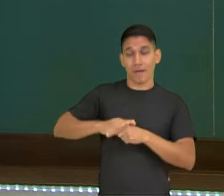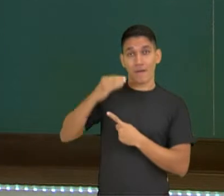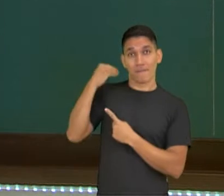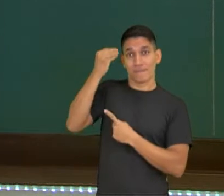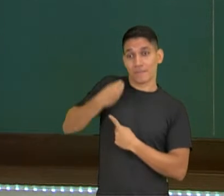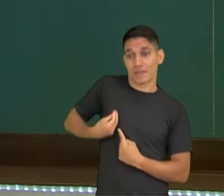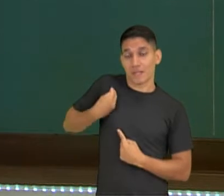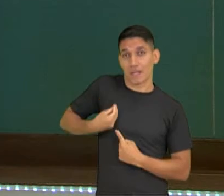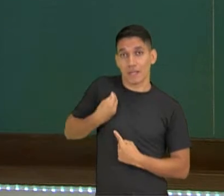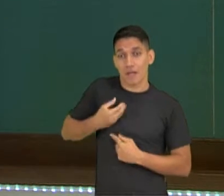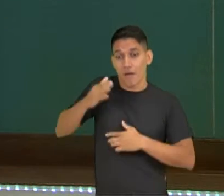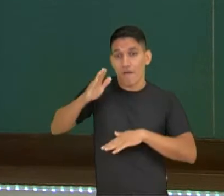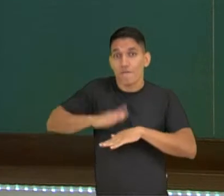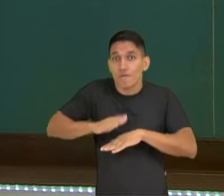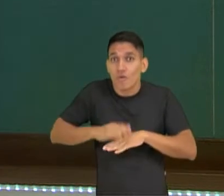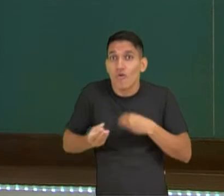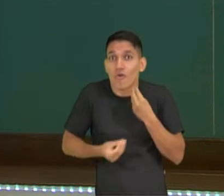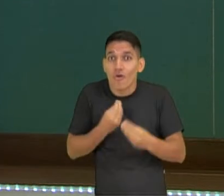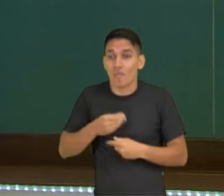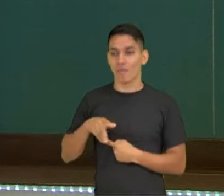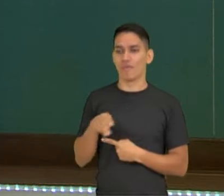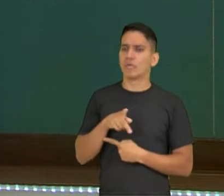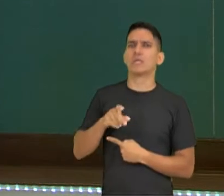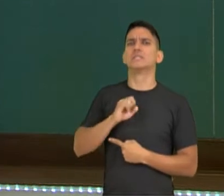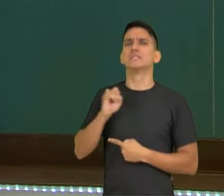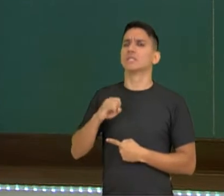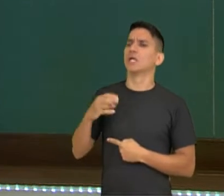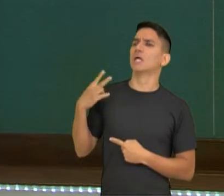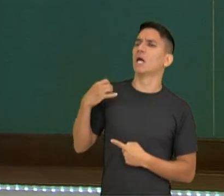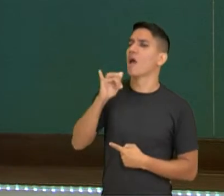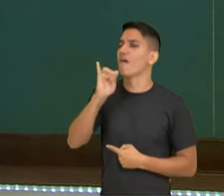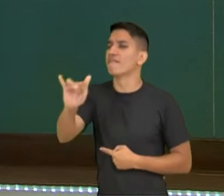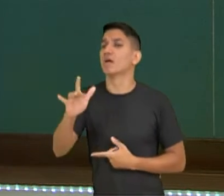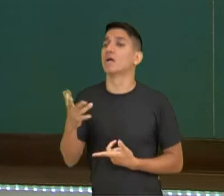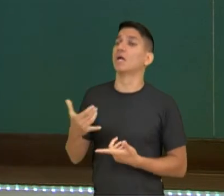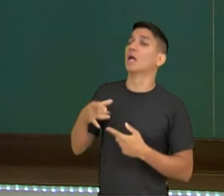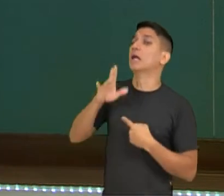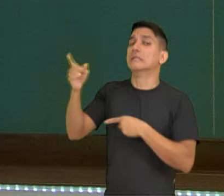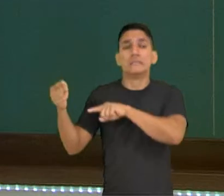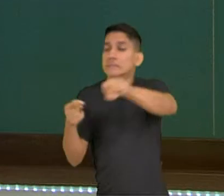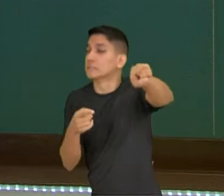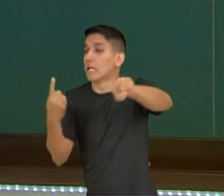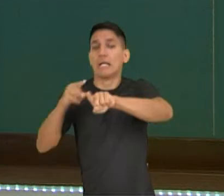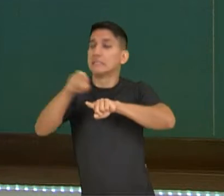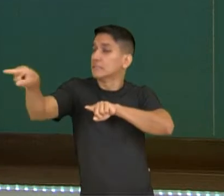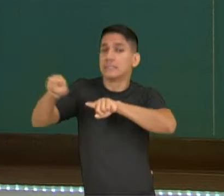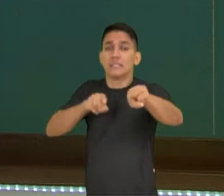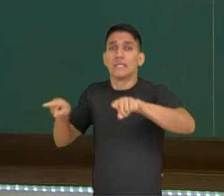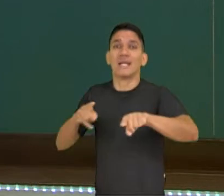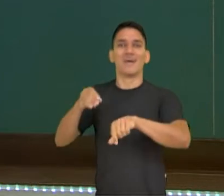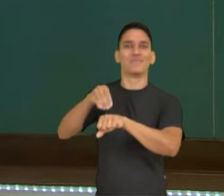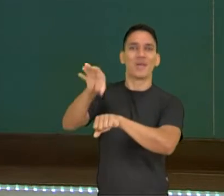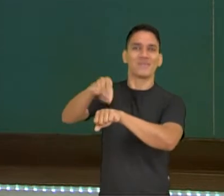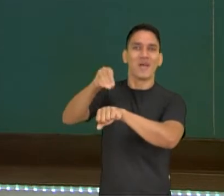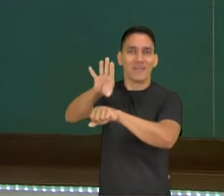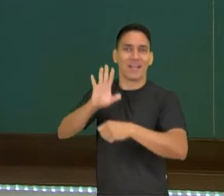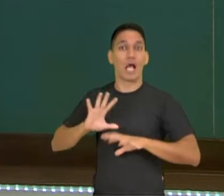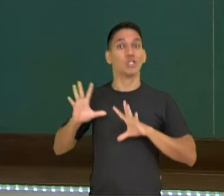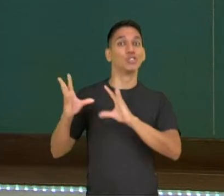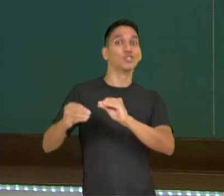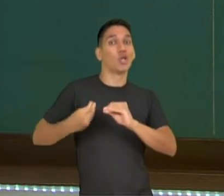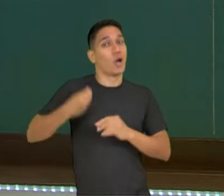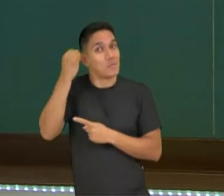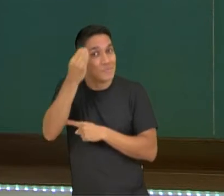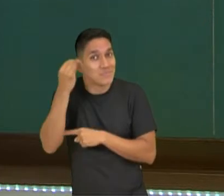que legal. Você vai vivenciar como que você seria se você fosse o professor daquela equipe. Então, esse é são todas as posições.